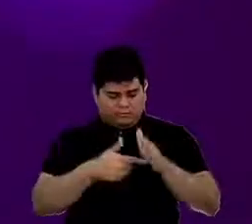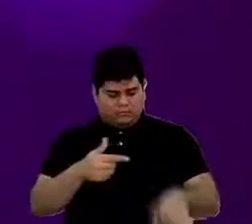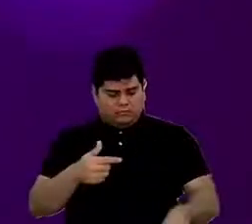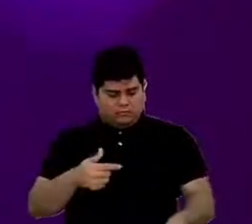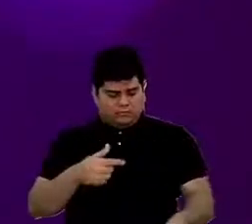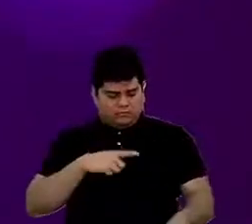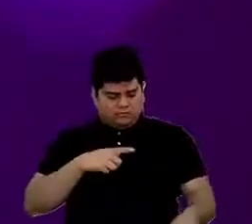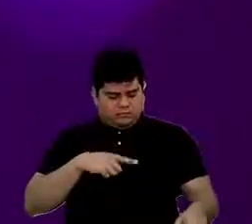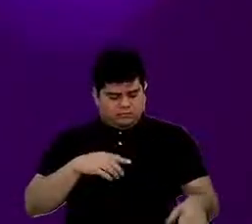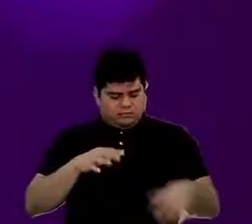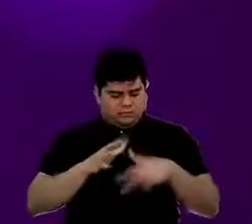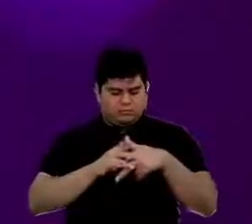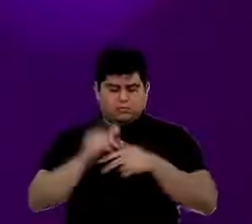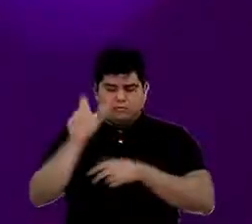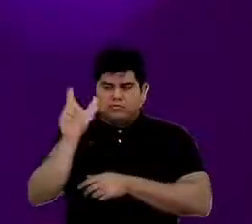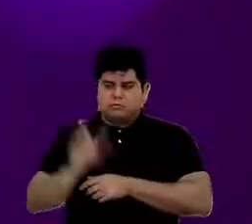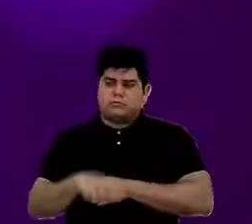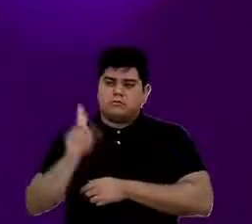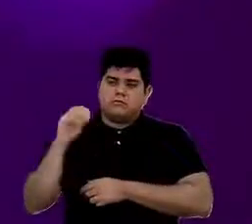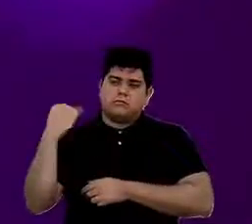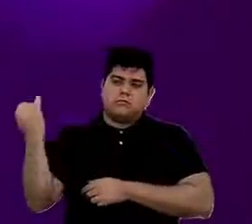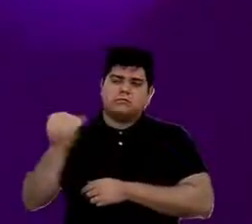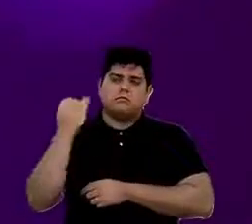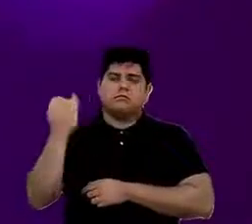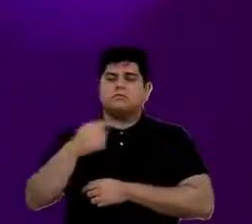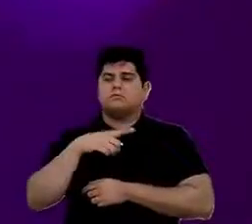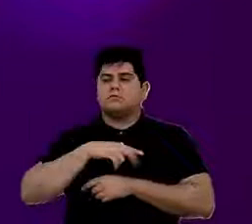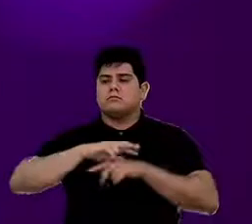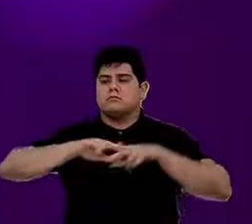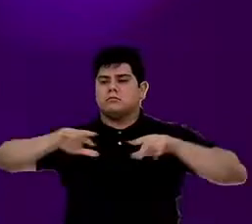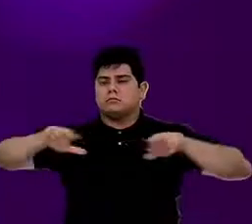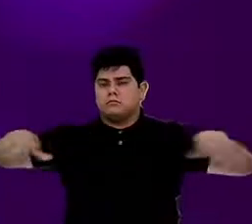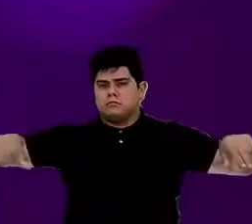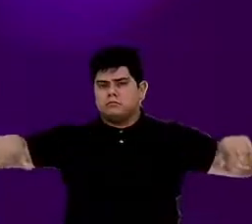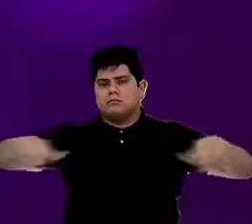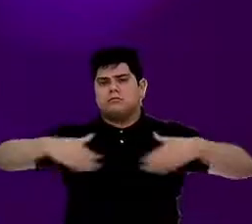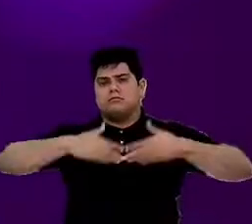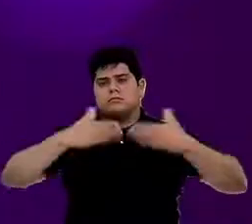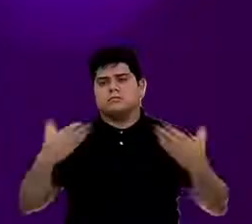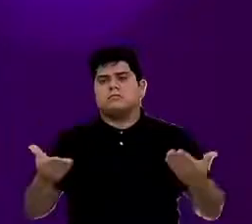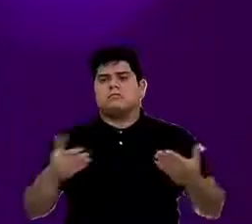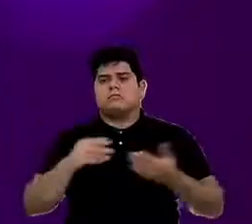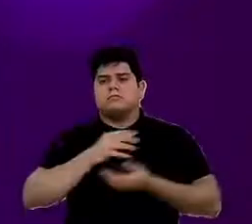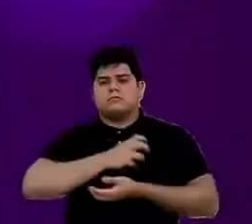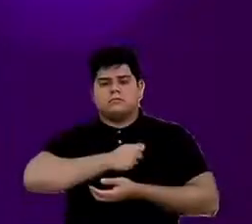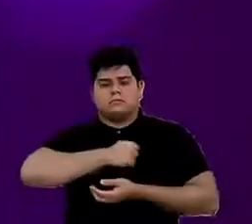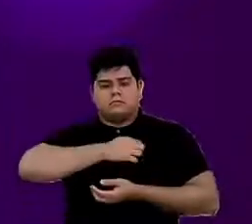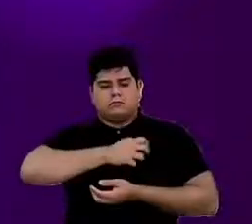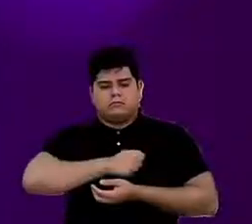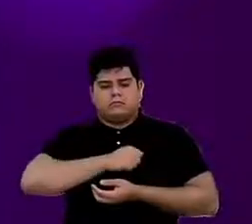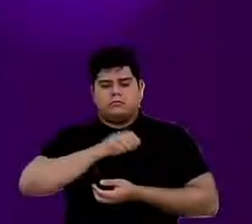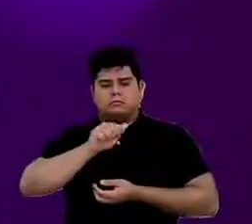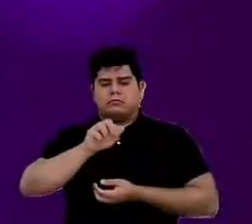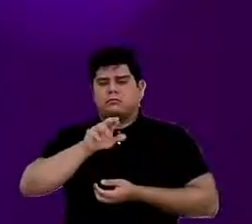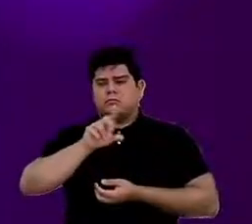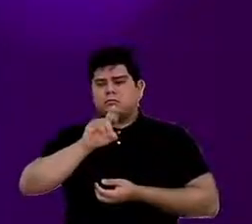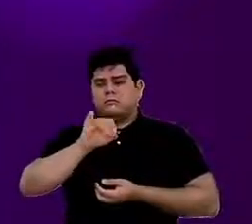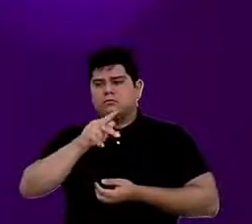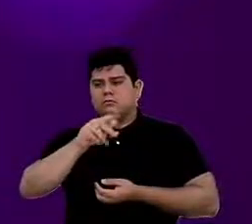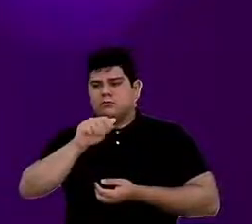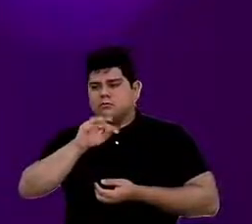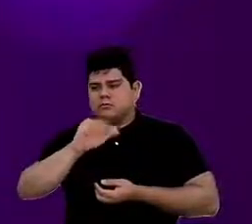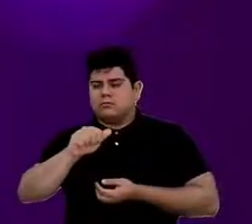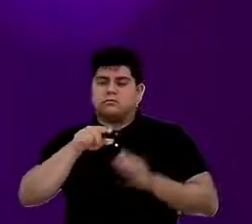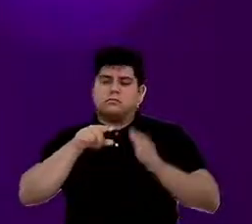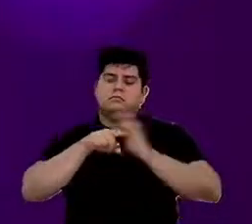clínica da doença é extremamente diversa em diversos cenários, às vezes como valvulopatia, como a cardiopatia infiltrativa. Minha pergunta ao Cláudio